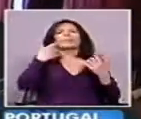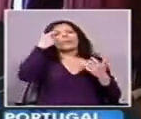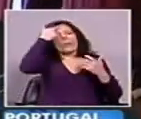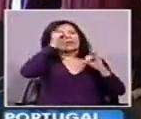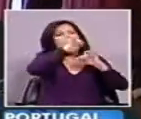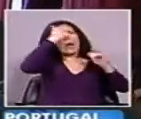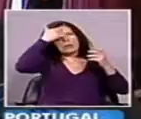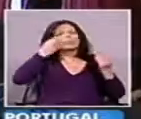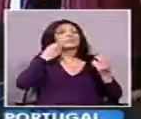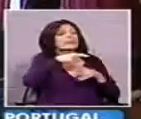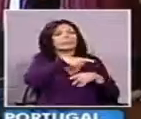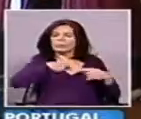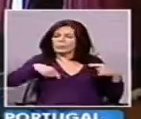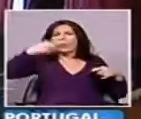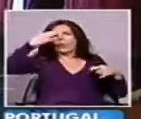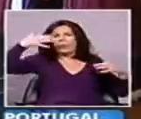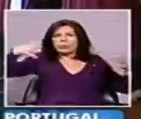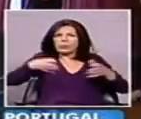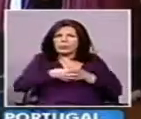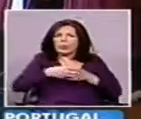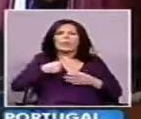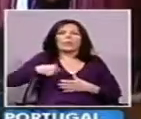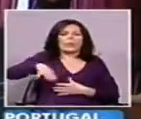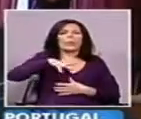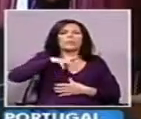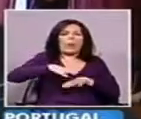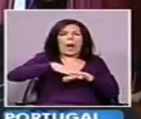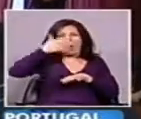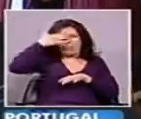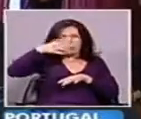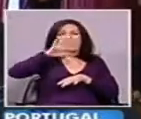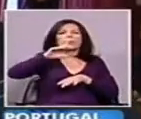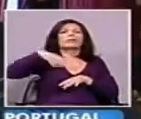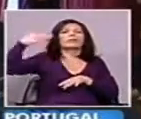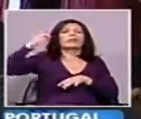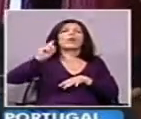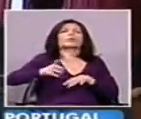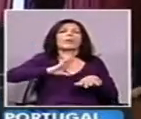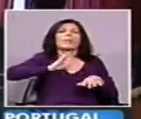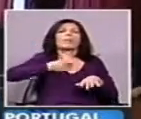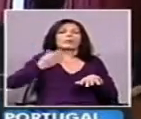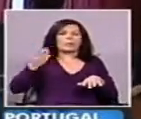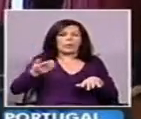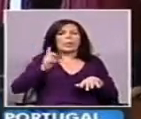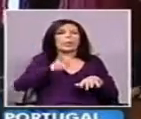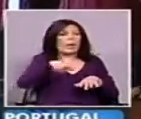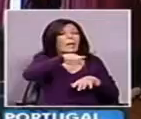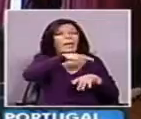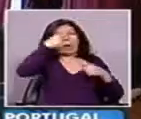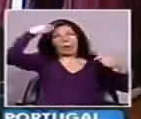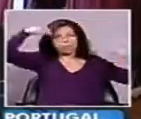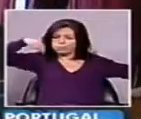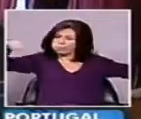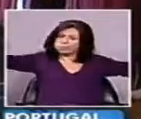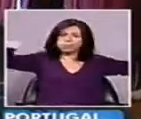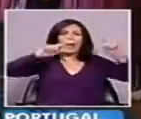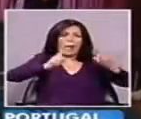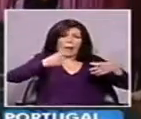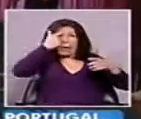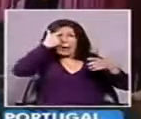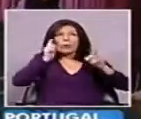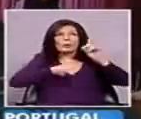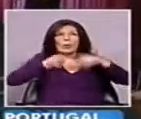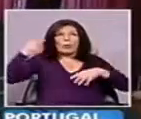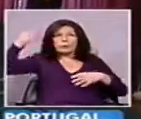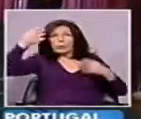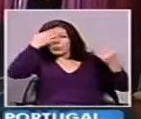imaginam este futuro coletivo, não só o futuro deste país, mas o futuro do mundo, na verdade. Essa é uma utopia que de alguma forma perseguimos,